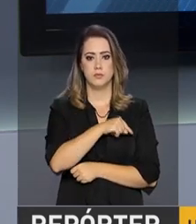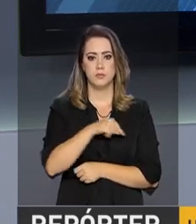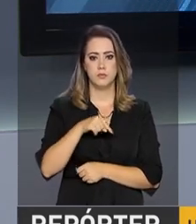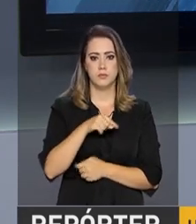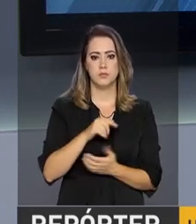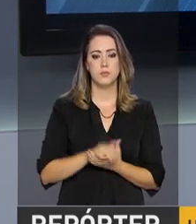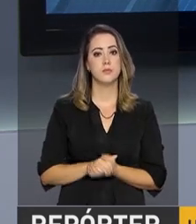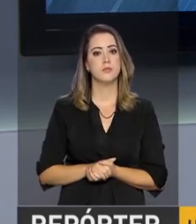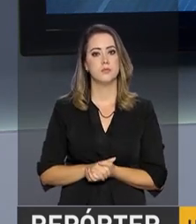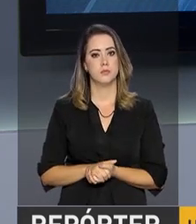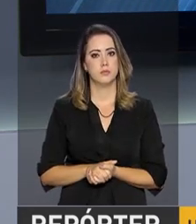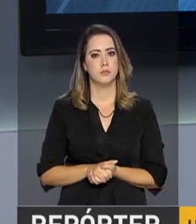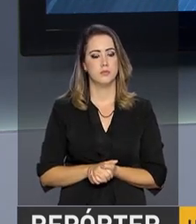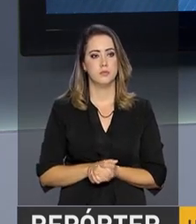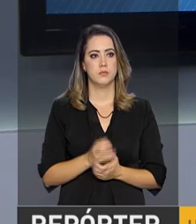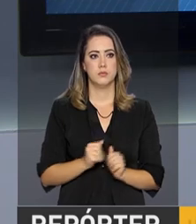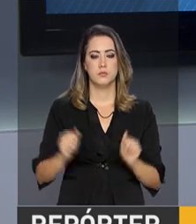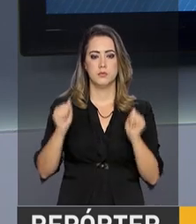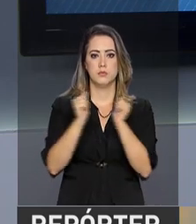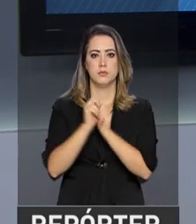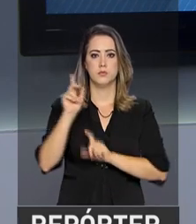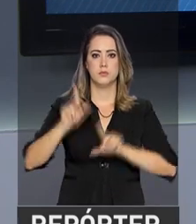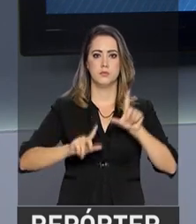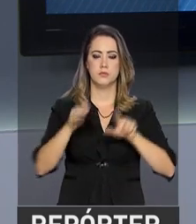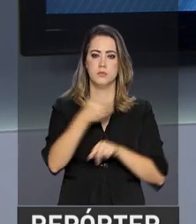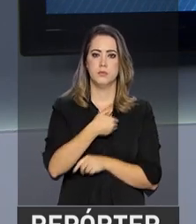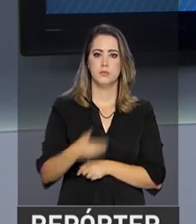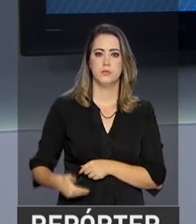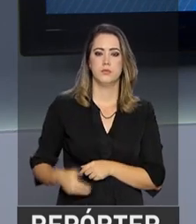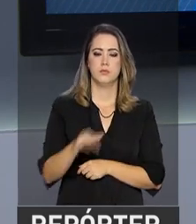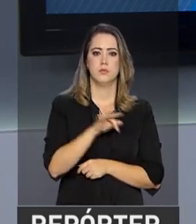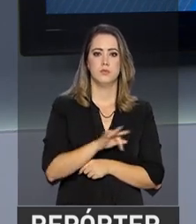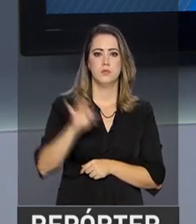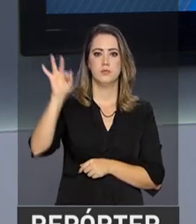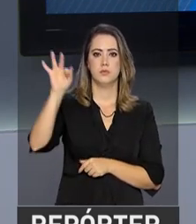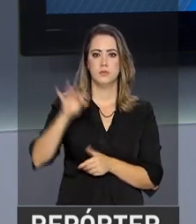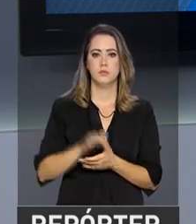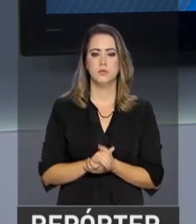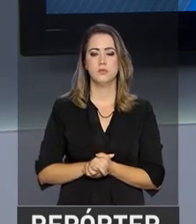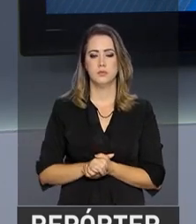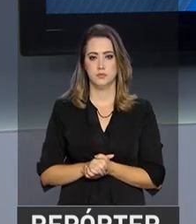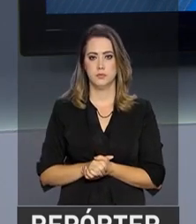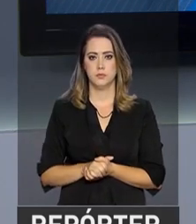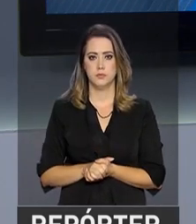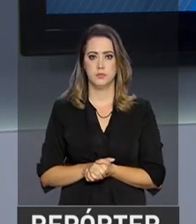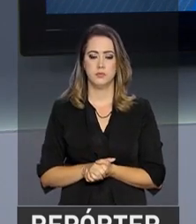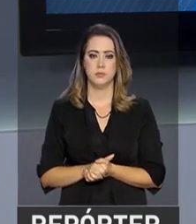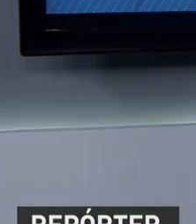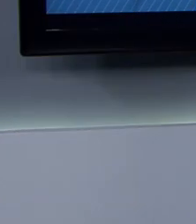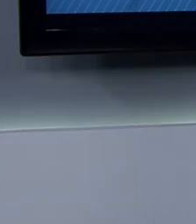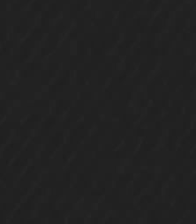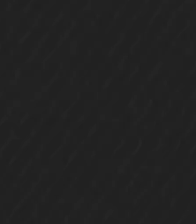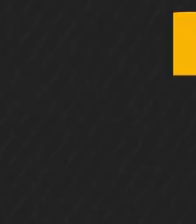página da nbr na internet continue com a gente na nbr a tv do governo federal